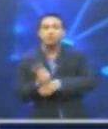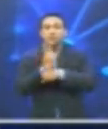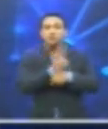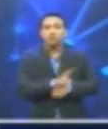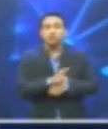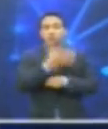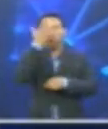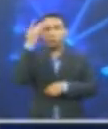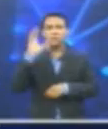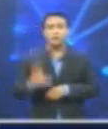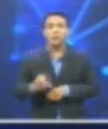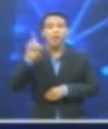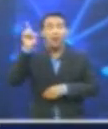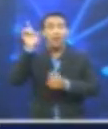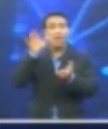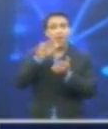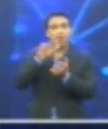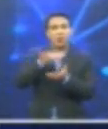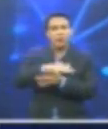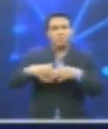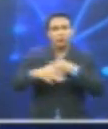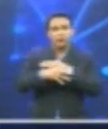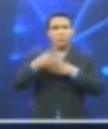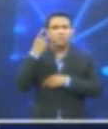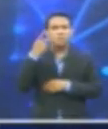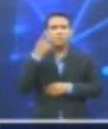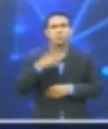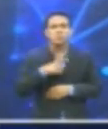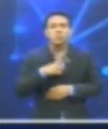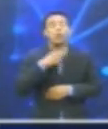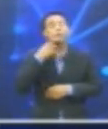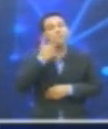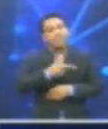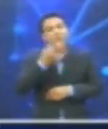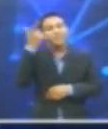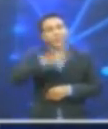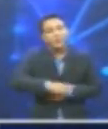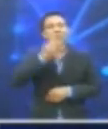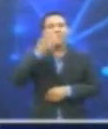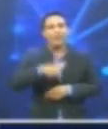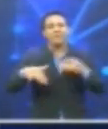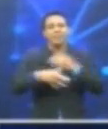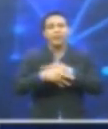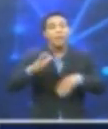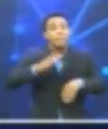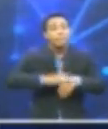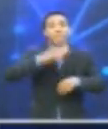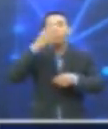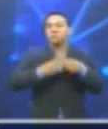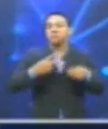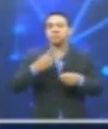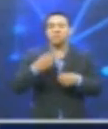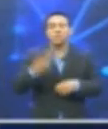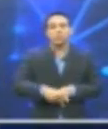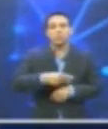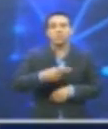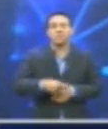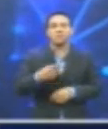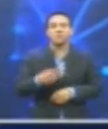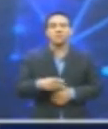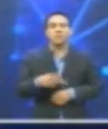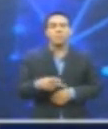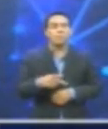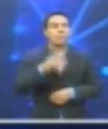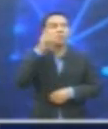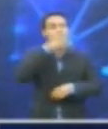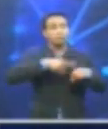na cidade de Fortaleza fez com que Fortaleza, hoje, repito, seja a segunda cidade mais violenta do Brasil. No